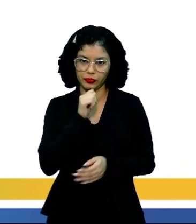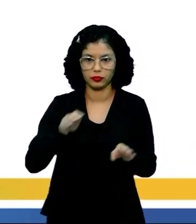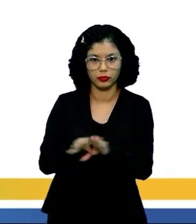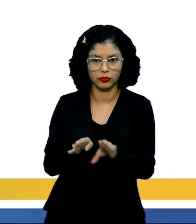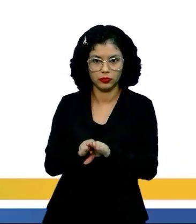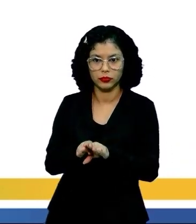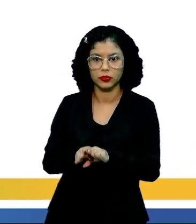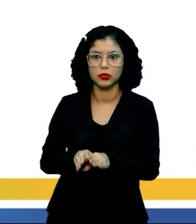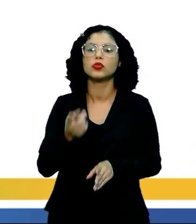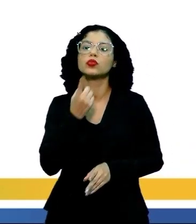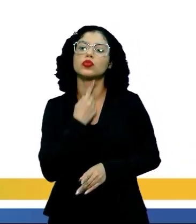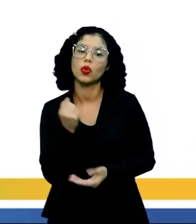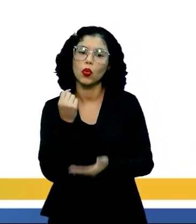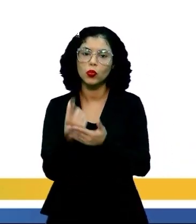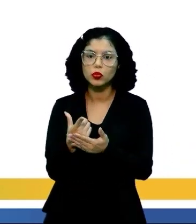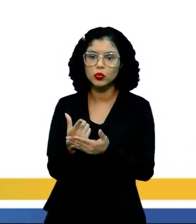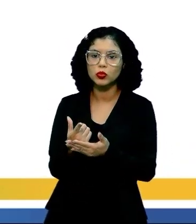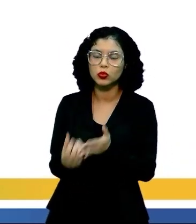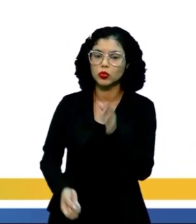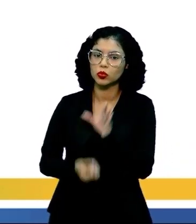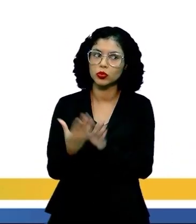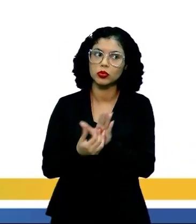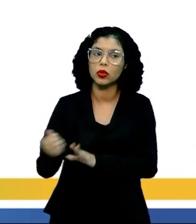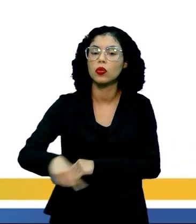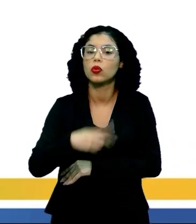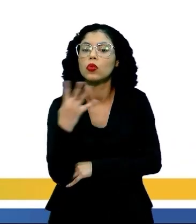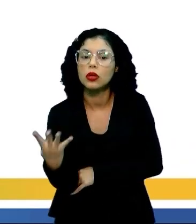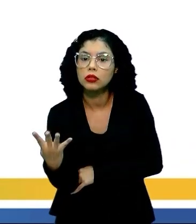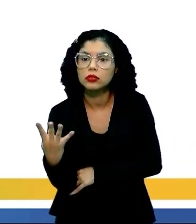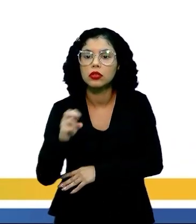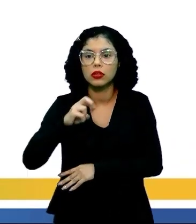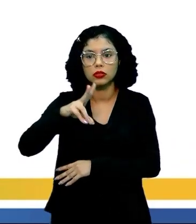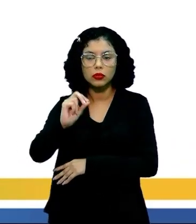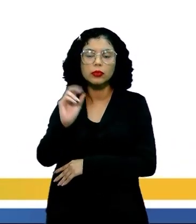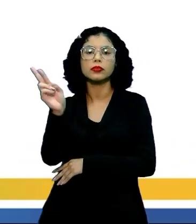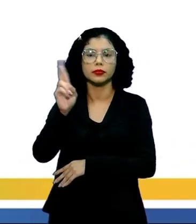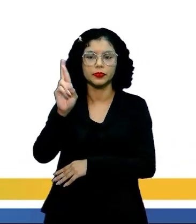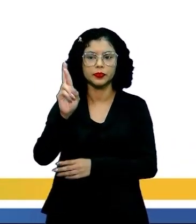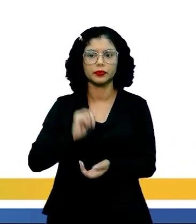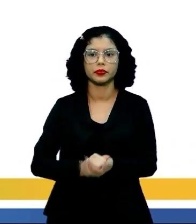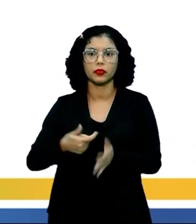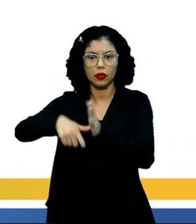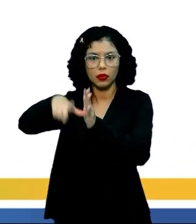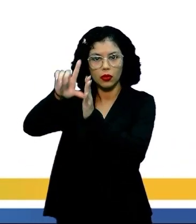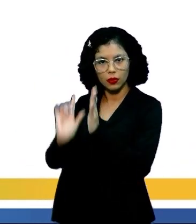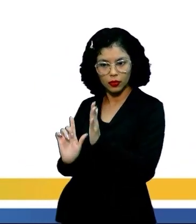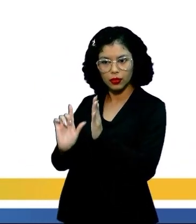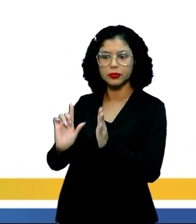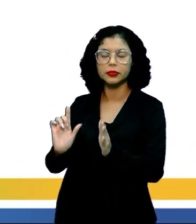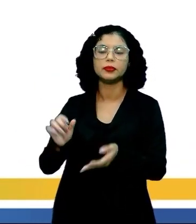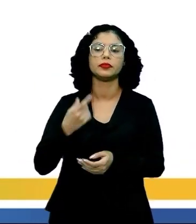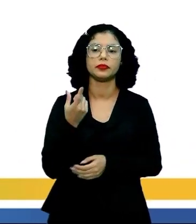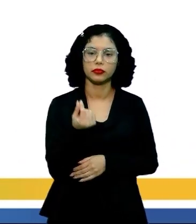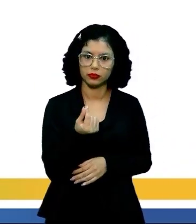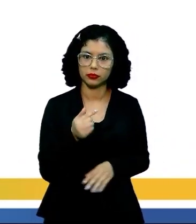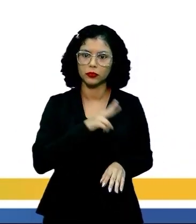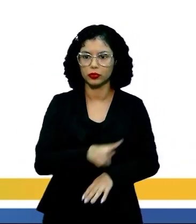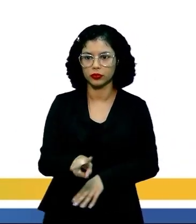cliente deseja comprar um produto que custava quanto? R$50, tá? Antes da remarcação de preço.